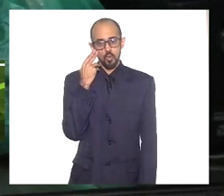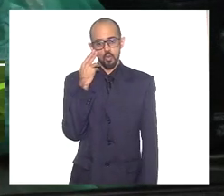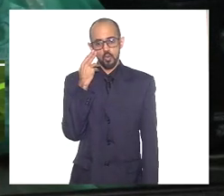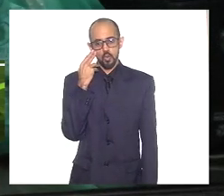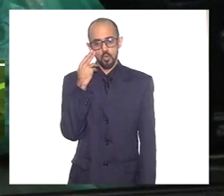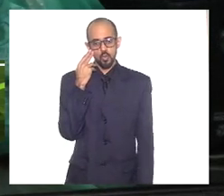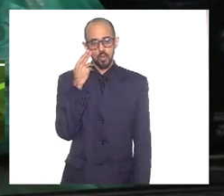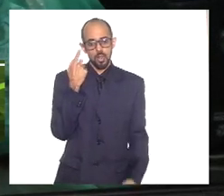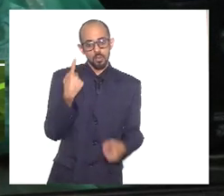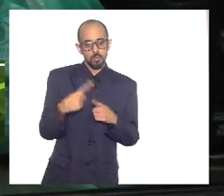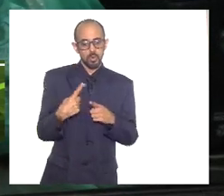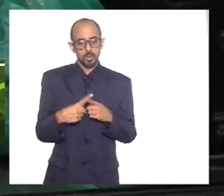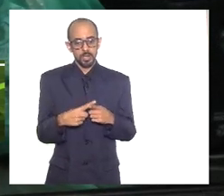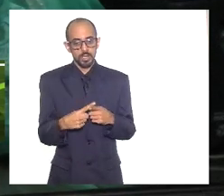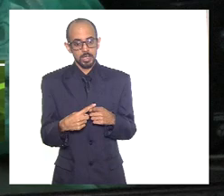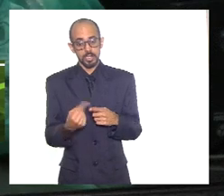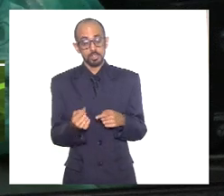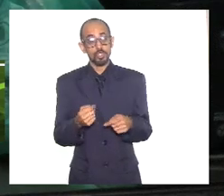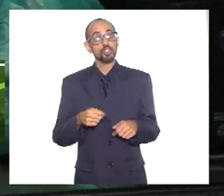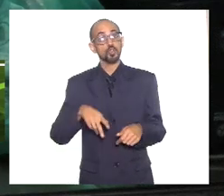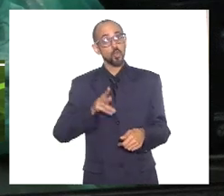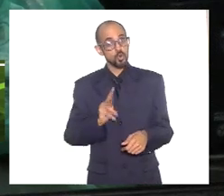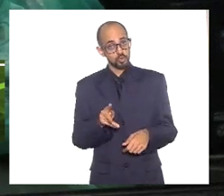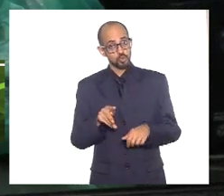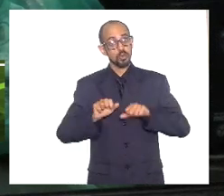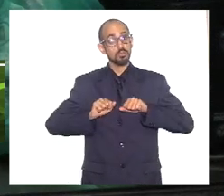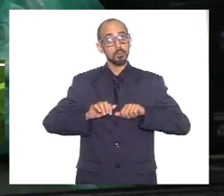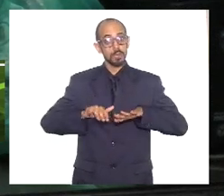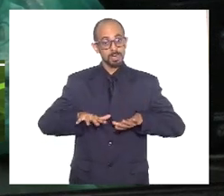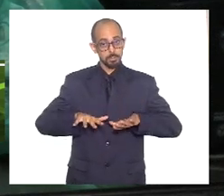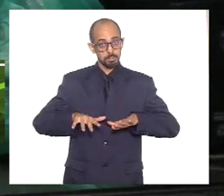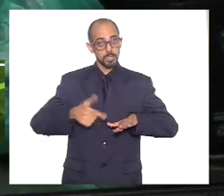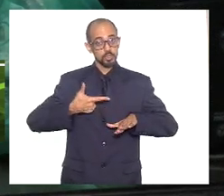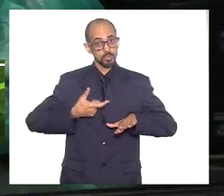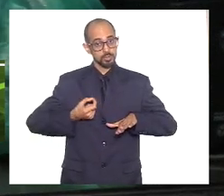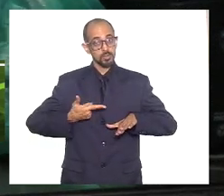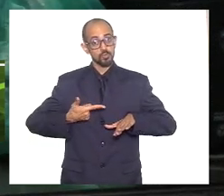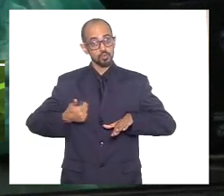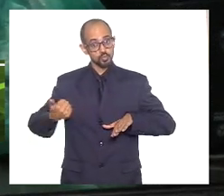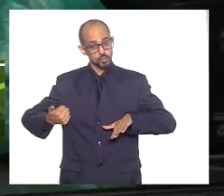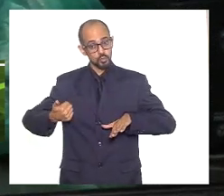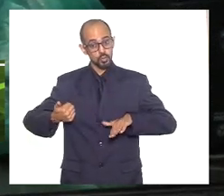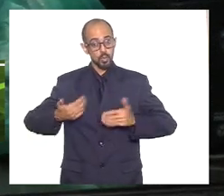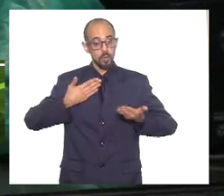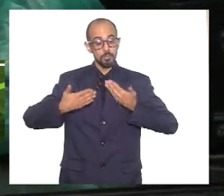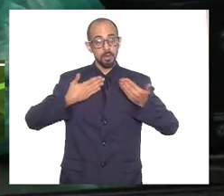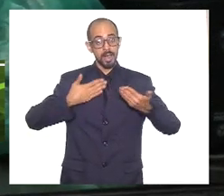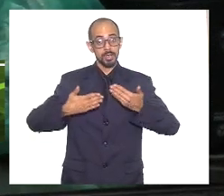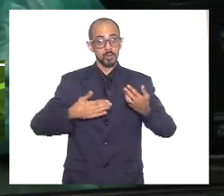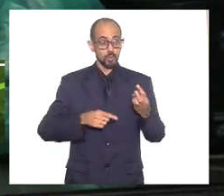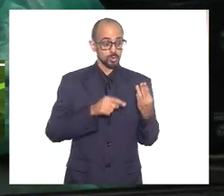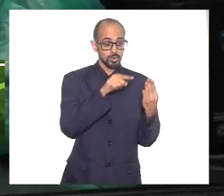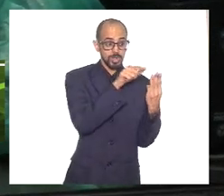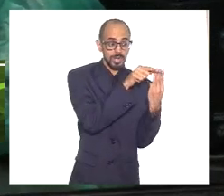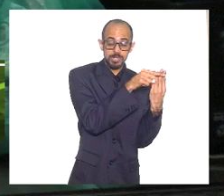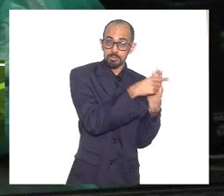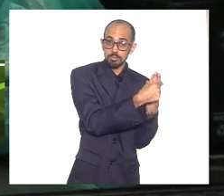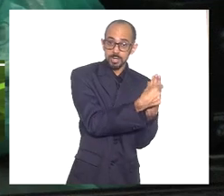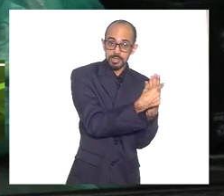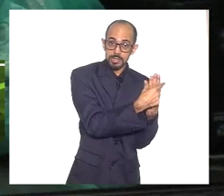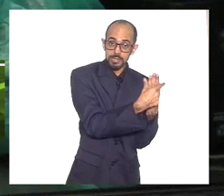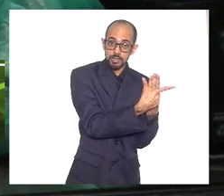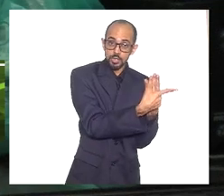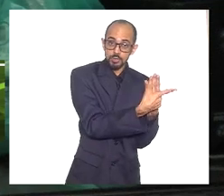num quadrimestre pesado de pandemia, comparando com três primeiros meses que não tinha